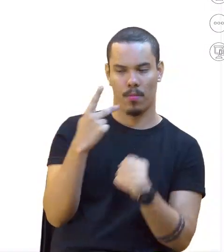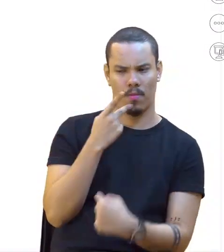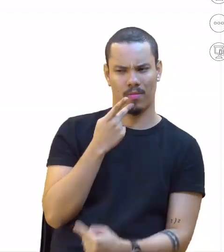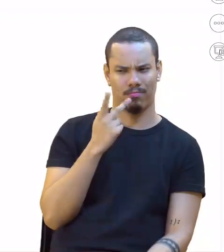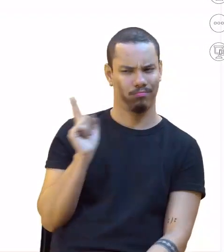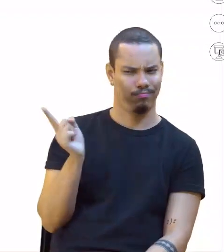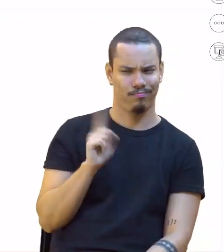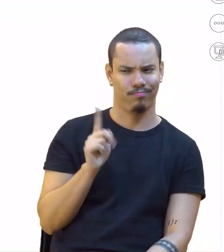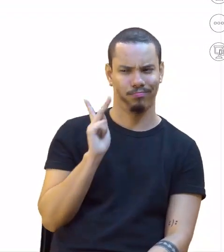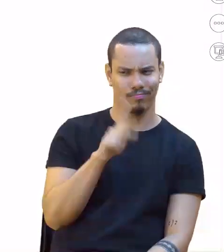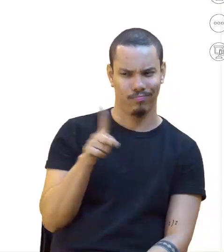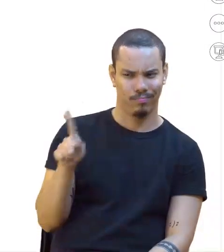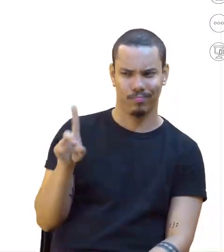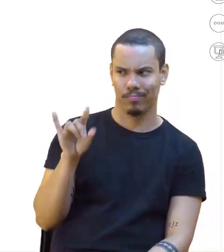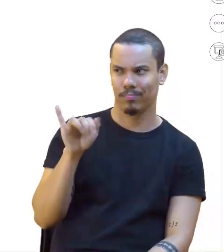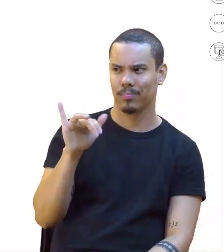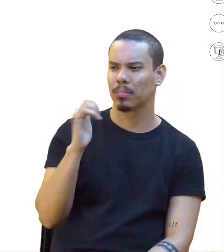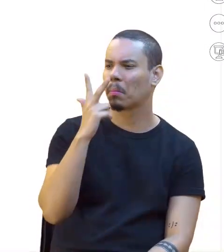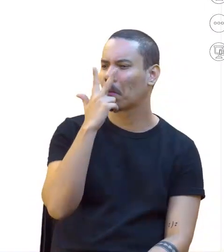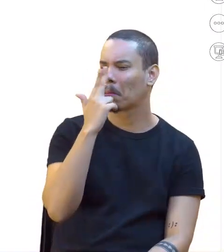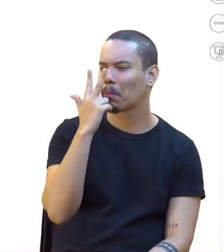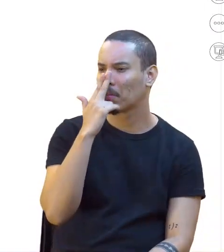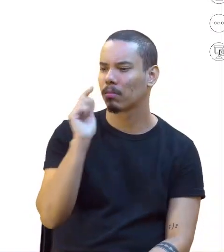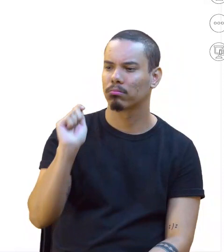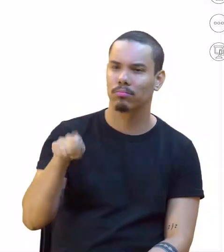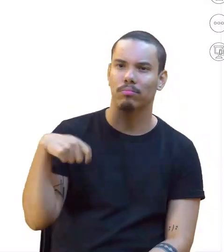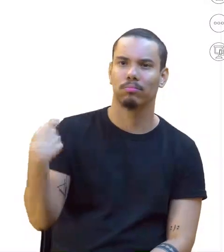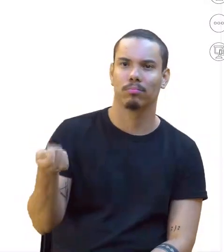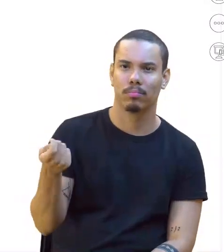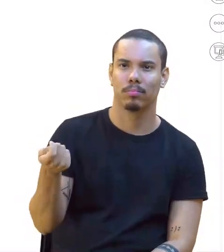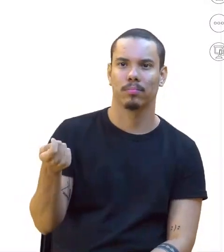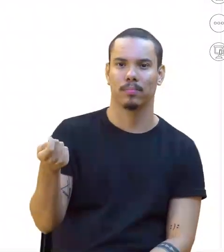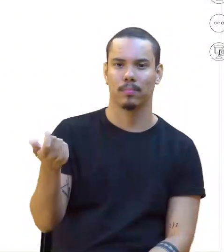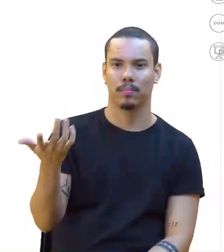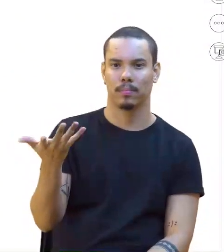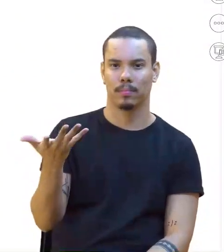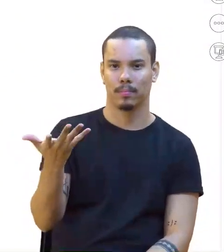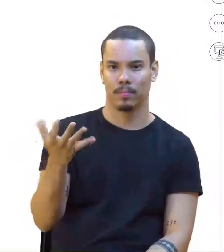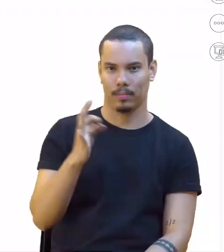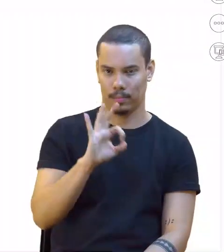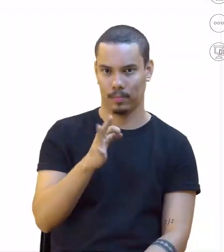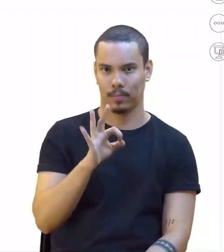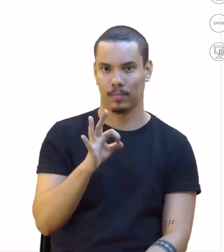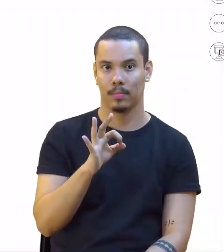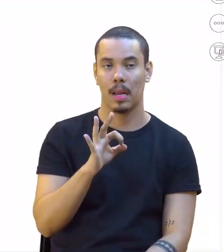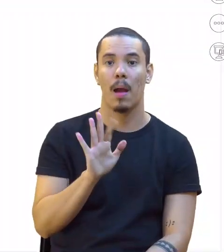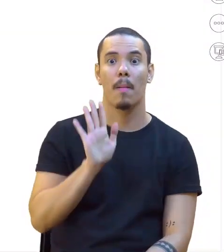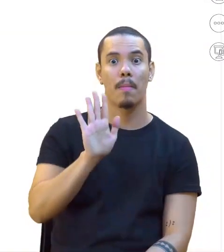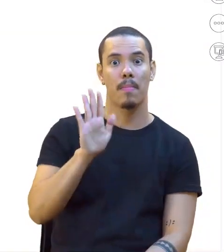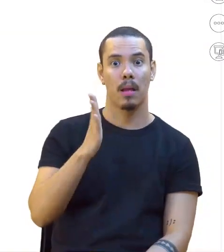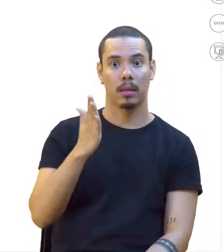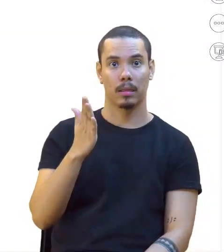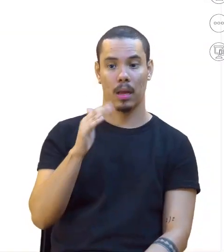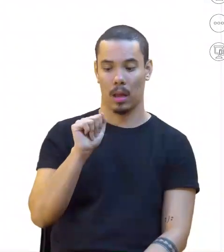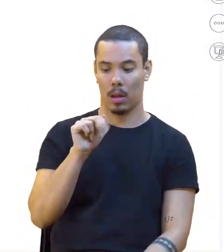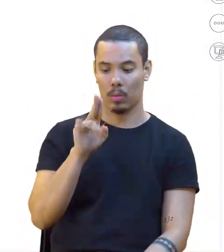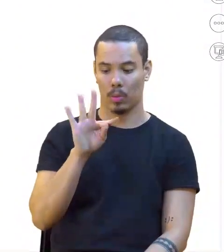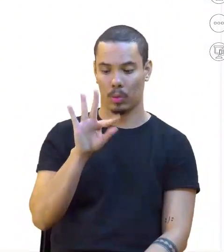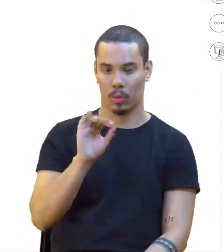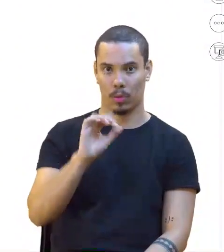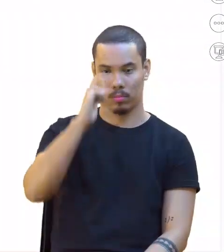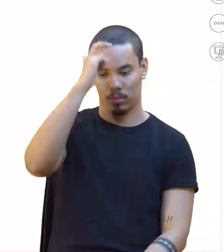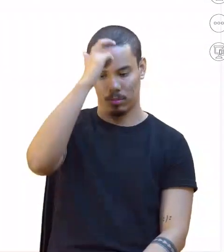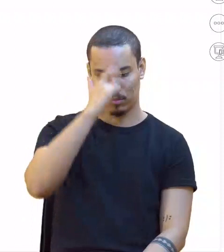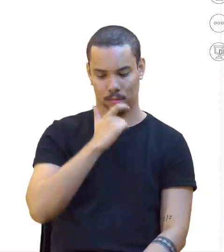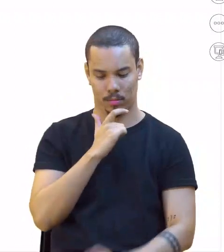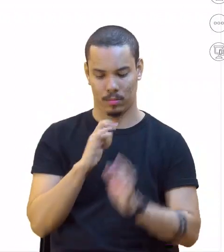professora Dani, ela tá parecendo tal coisa. Ela, acho que, né? Agora, a autoidentidade não. A